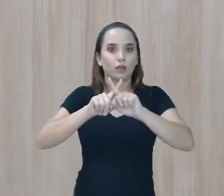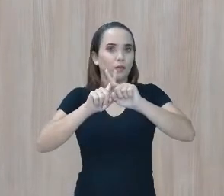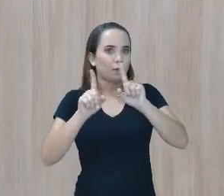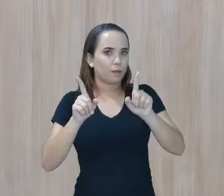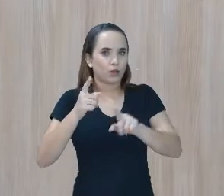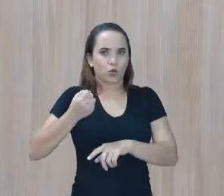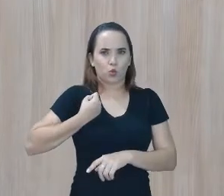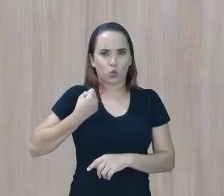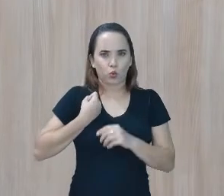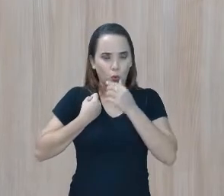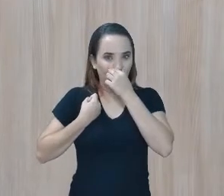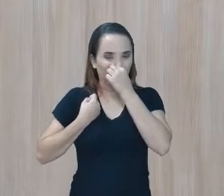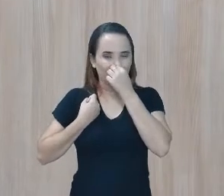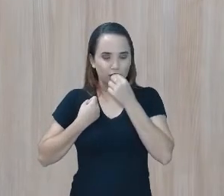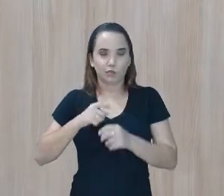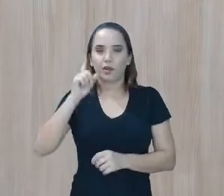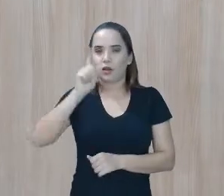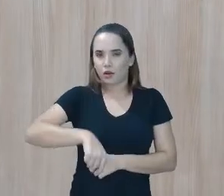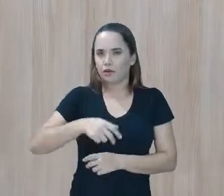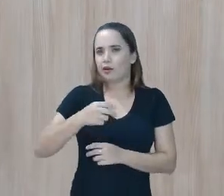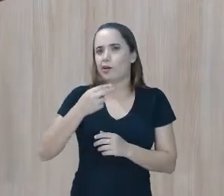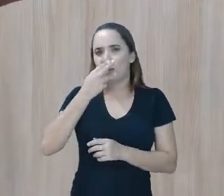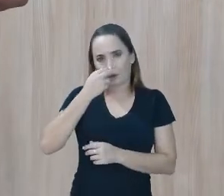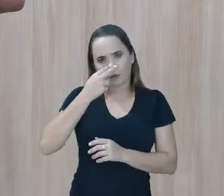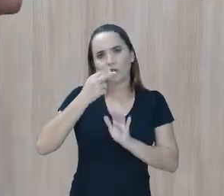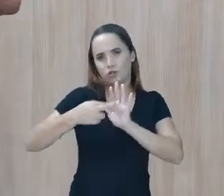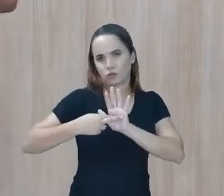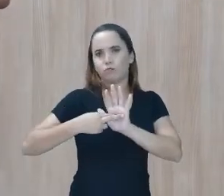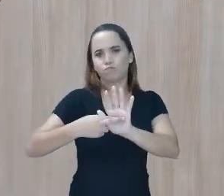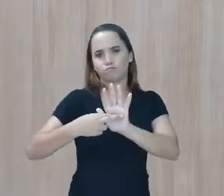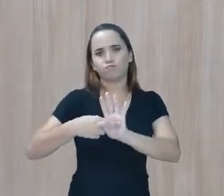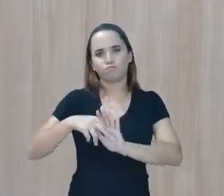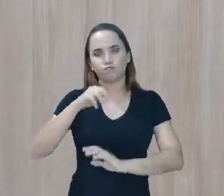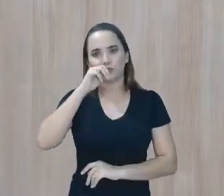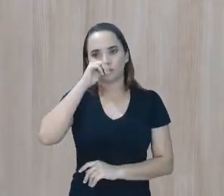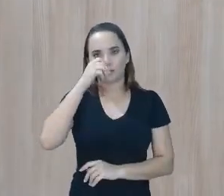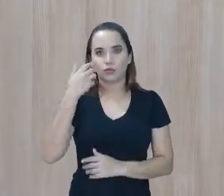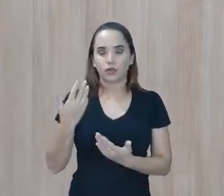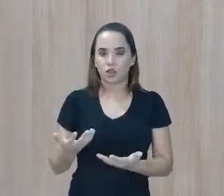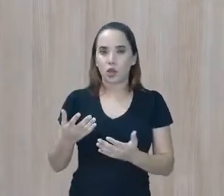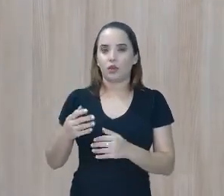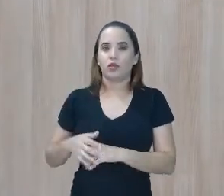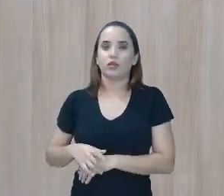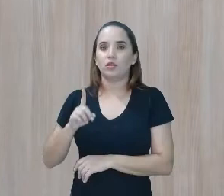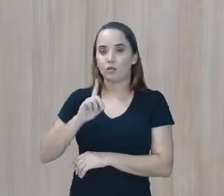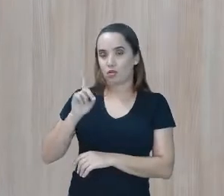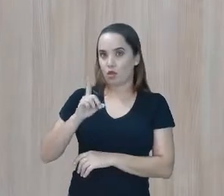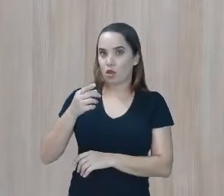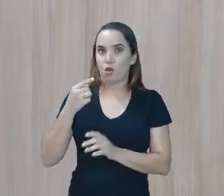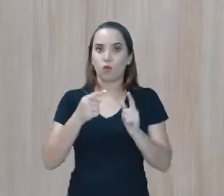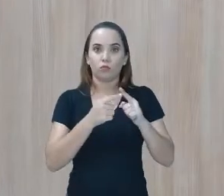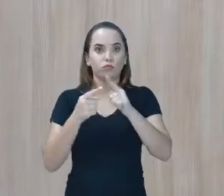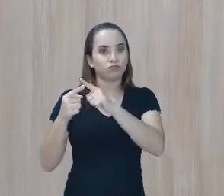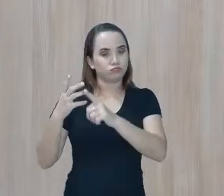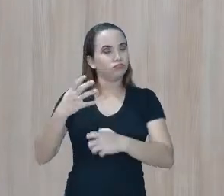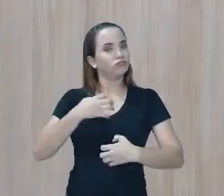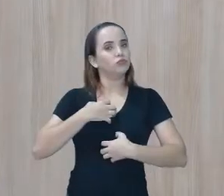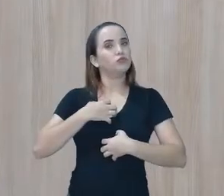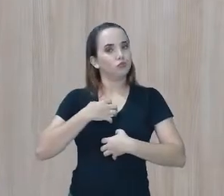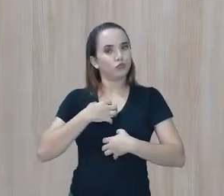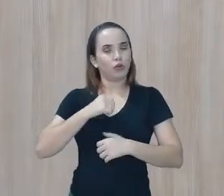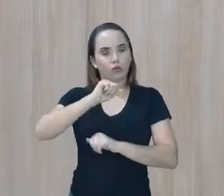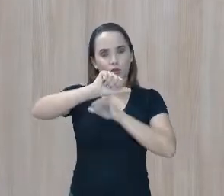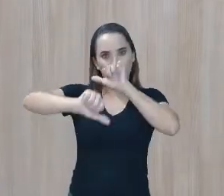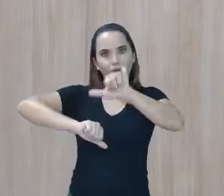como número racional, ela tem a mesma representação. Então, essa é uma das maneiras de você transformar numa